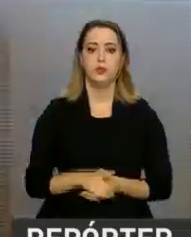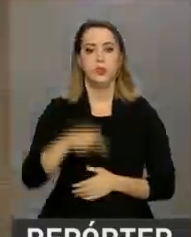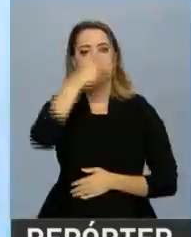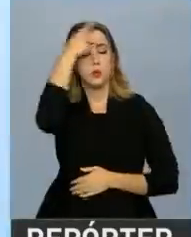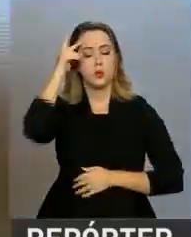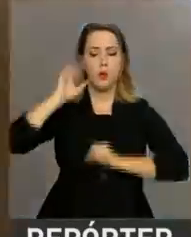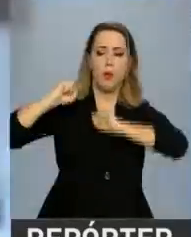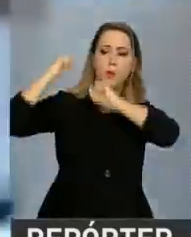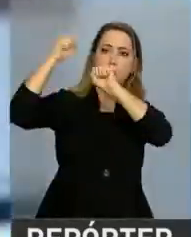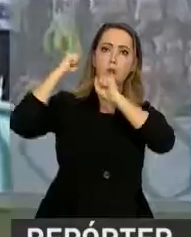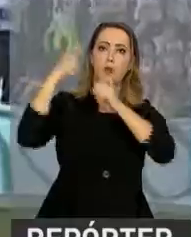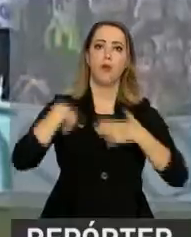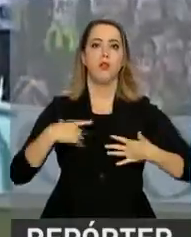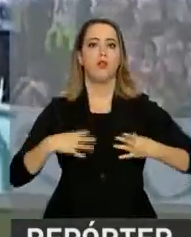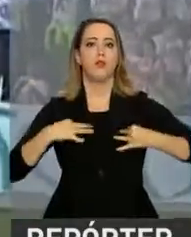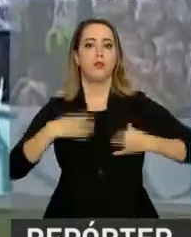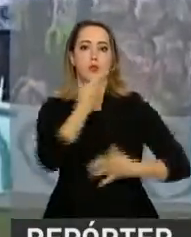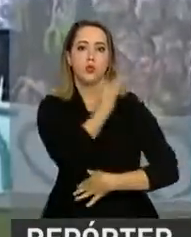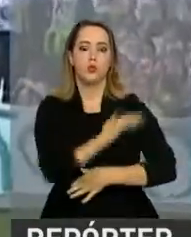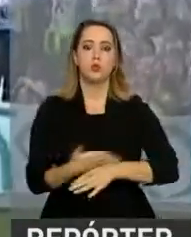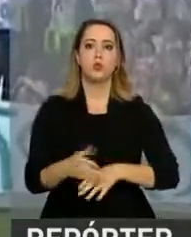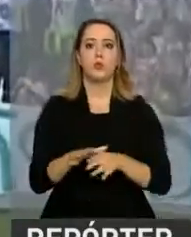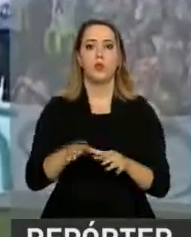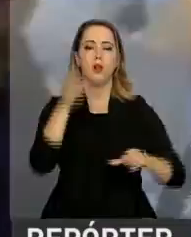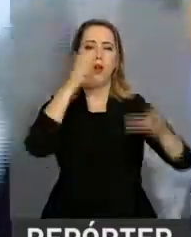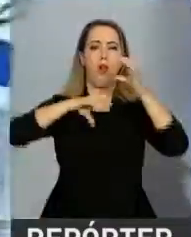Torcedores vestidos de branco cantavam.